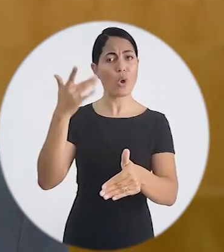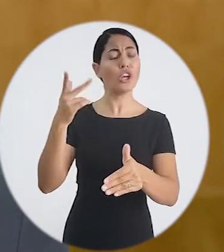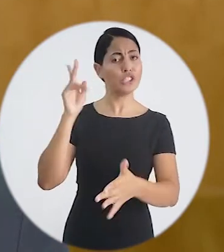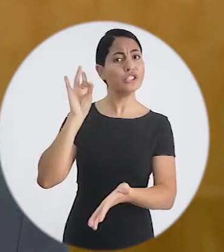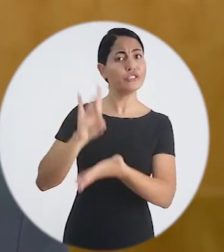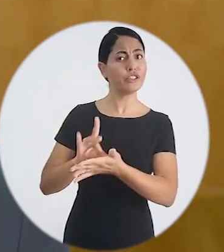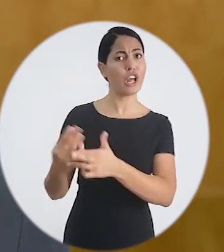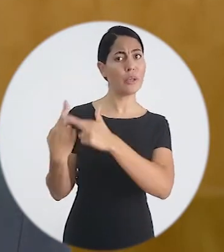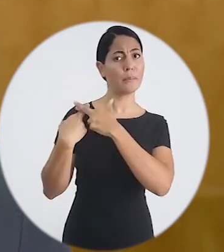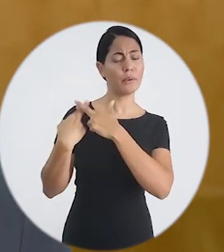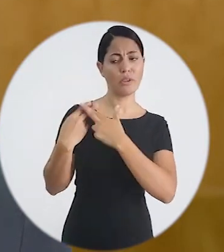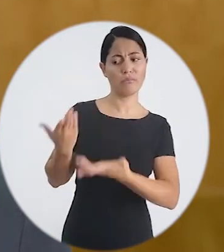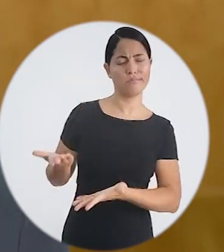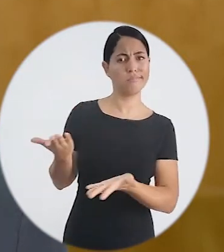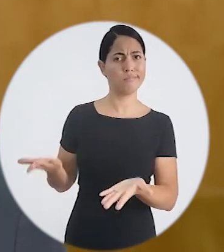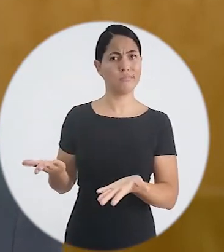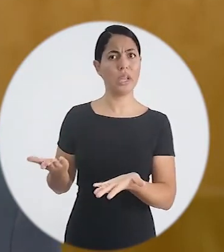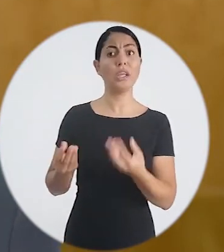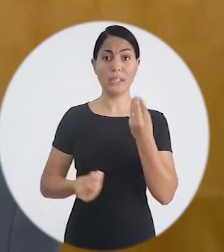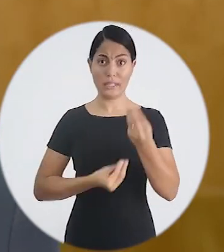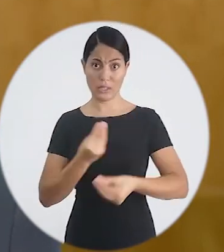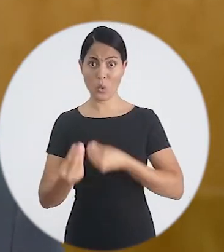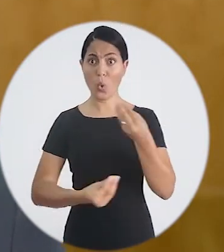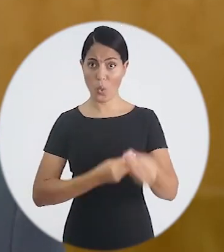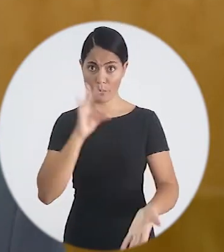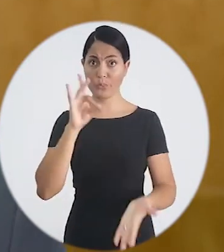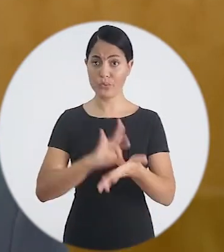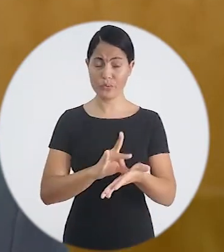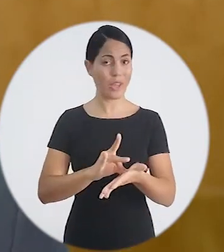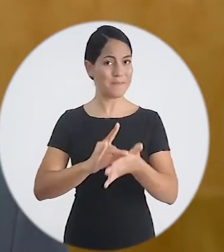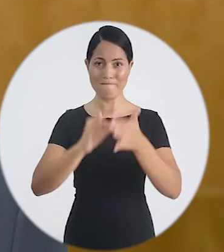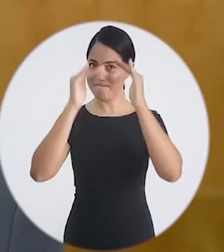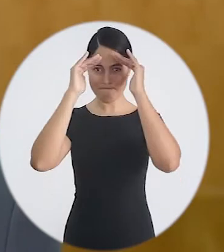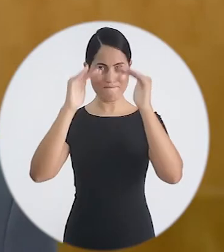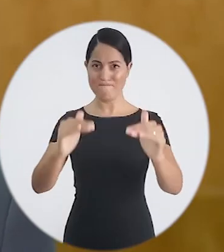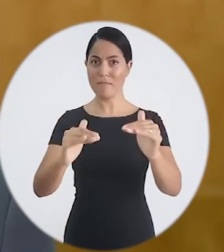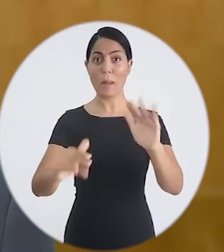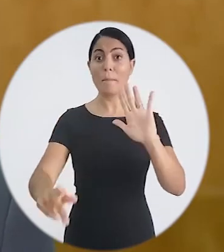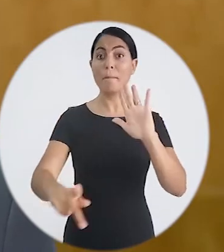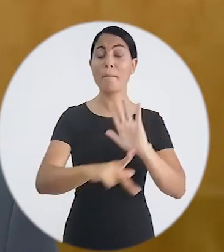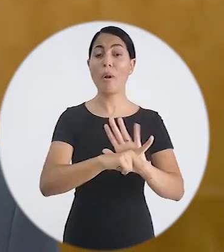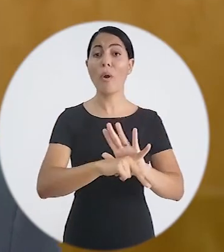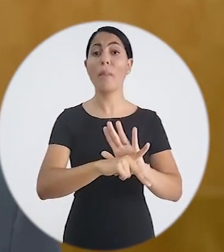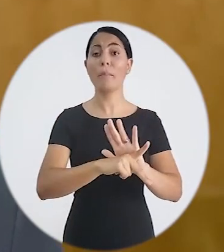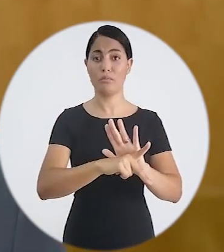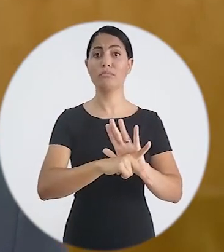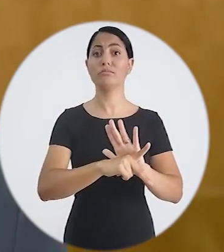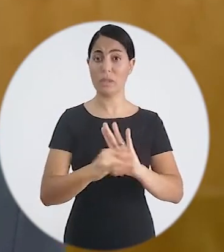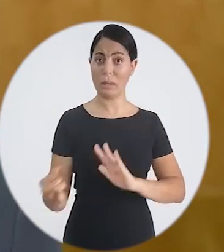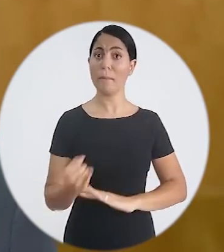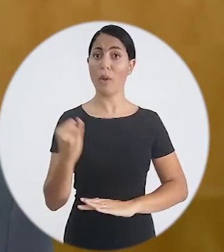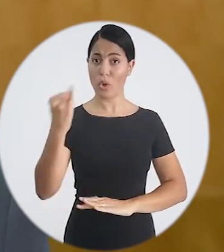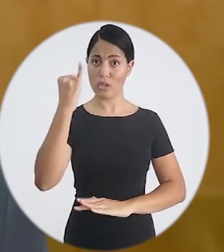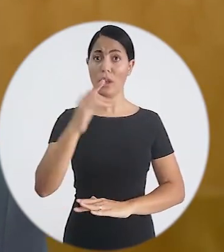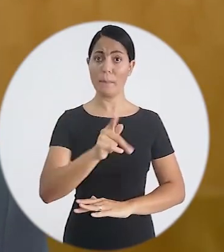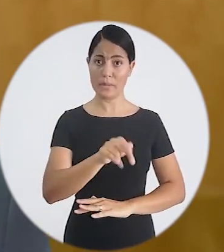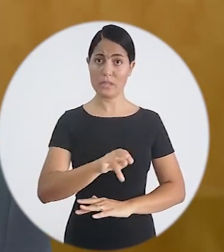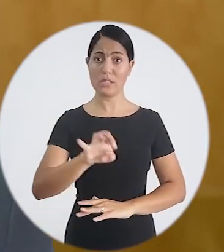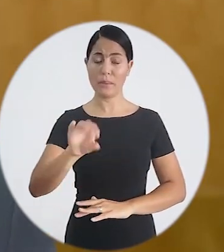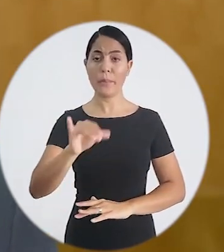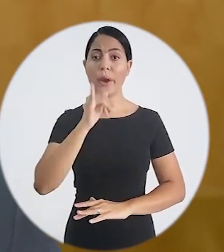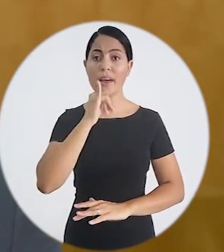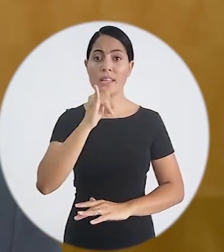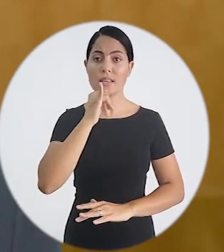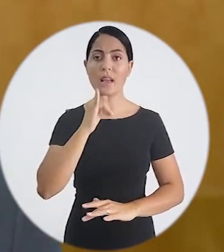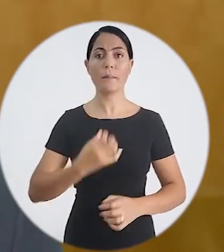responsáveis pelo descaso com a saúde dos brasileiros e também desrespeita princípios caros ao Estado Democrático de